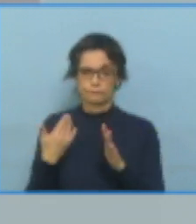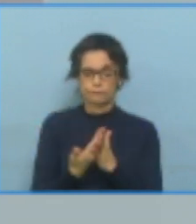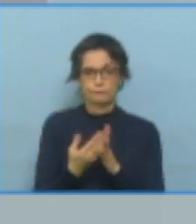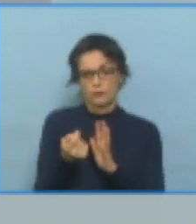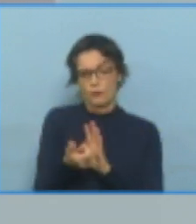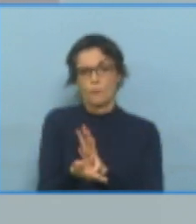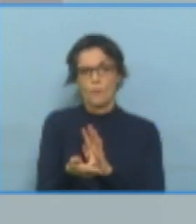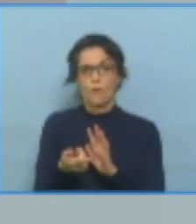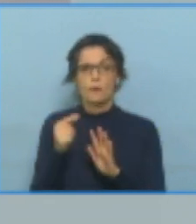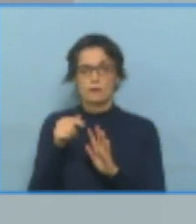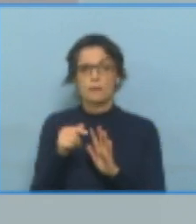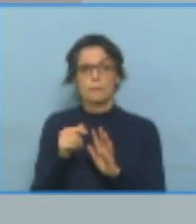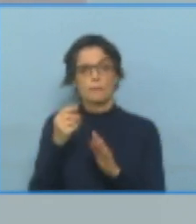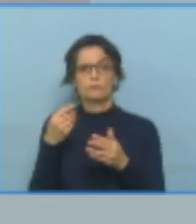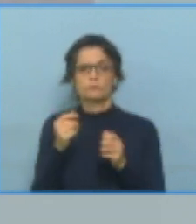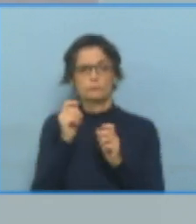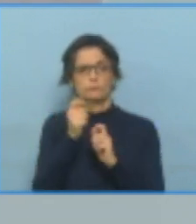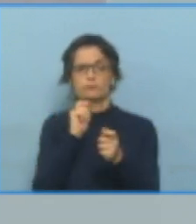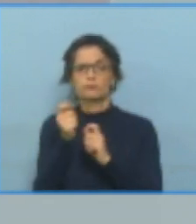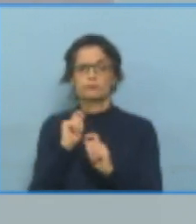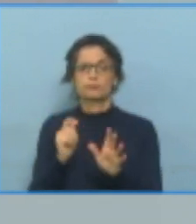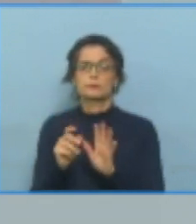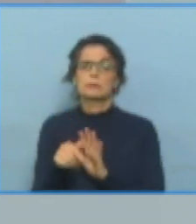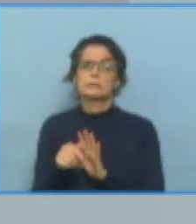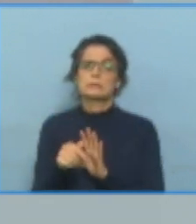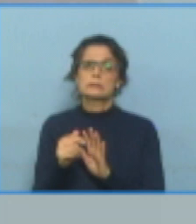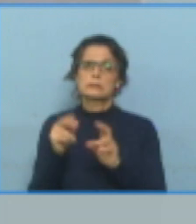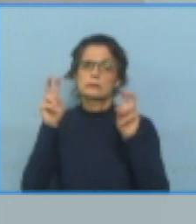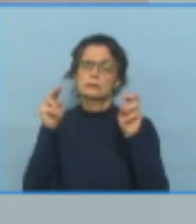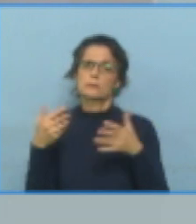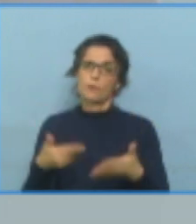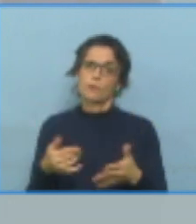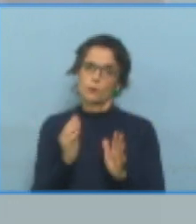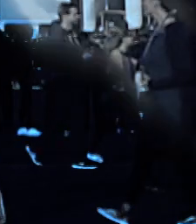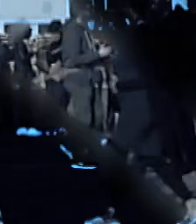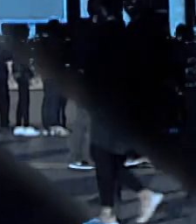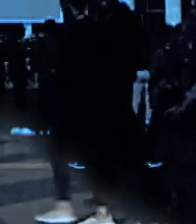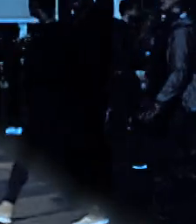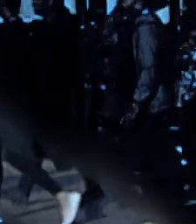Renascença, Celso Paiva. Antes, porém, ficamos ainda com os temas da atualidade religiosa.